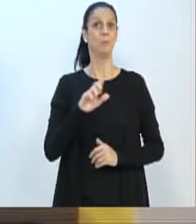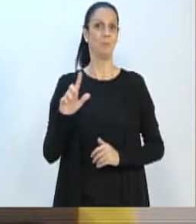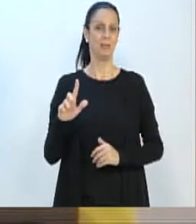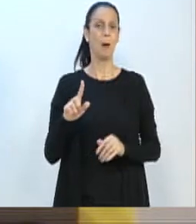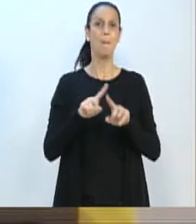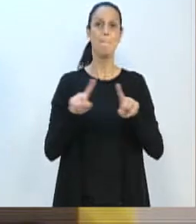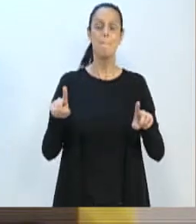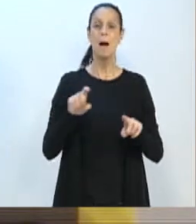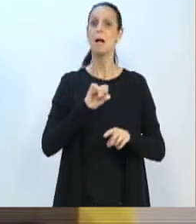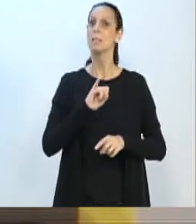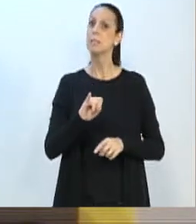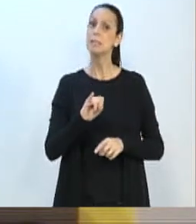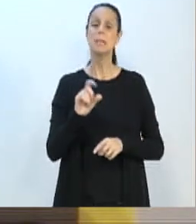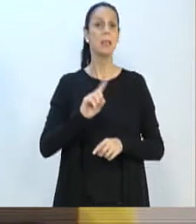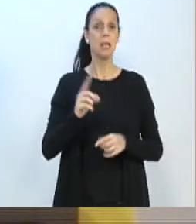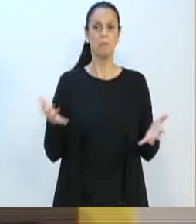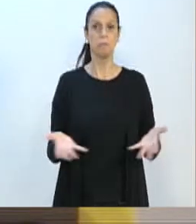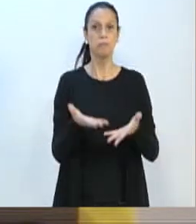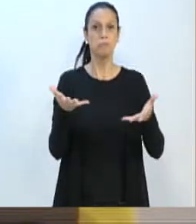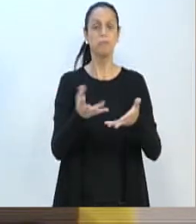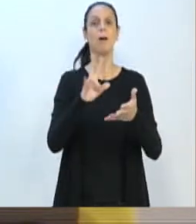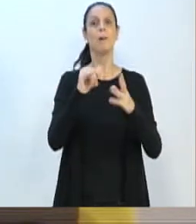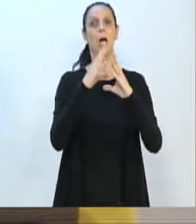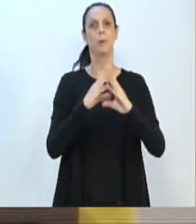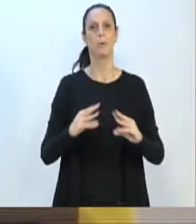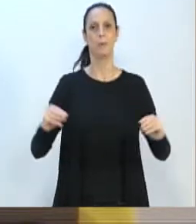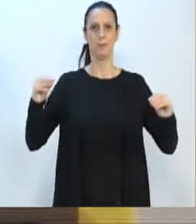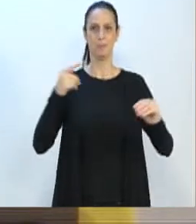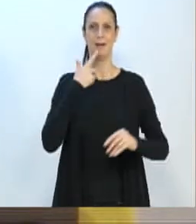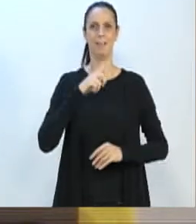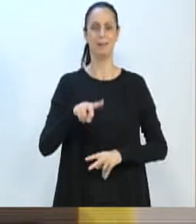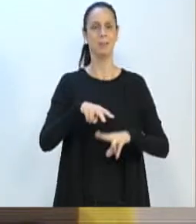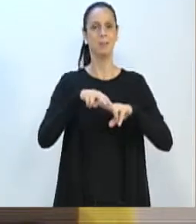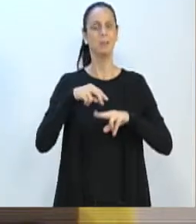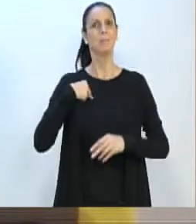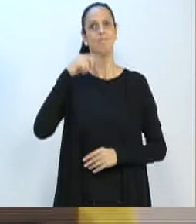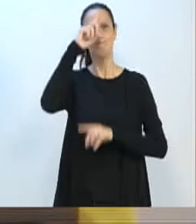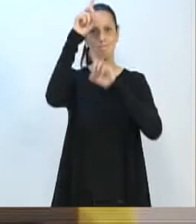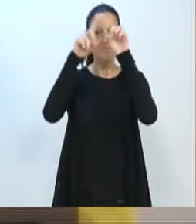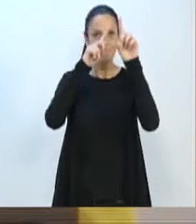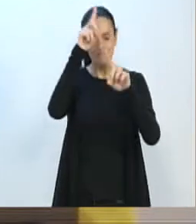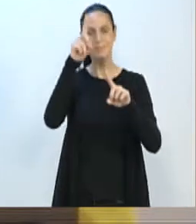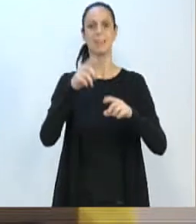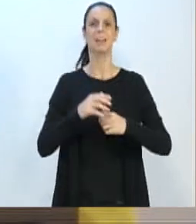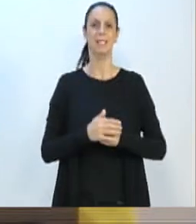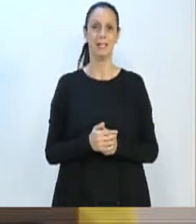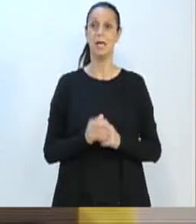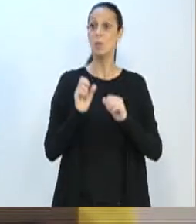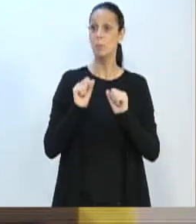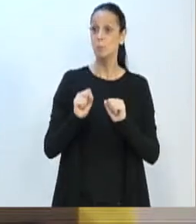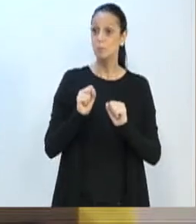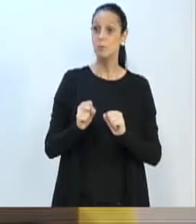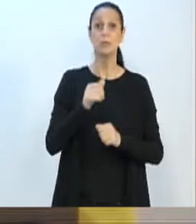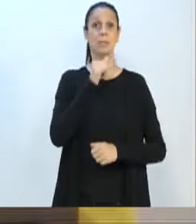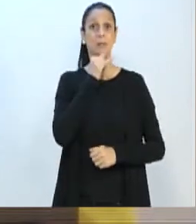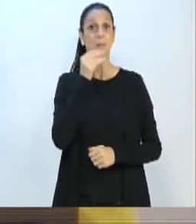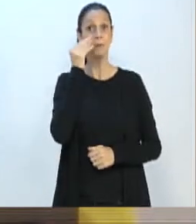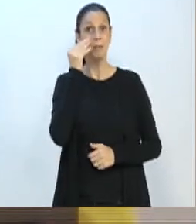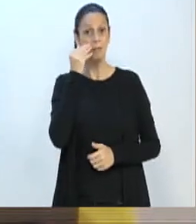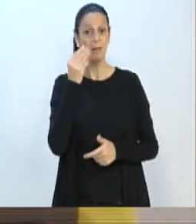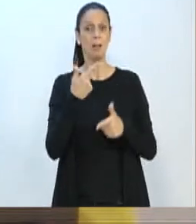avançam em idade. Então, isso que me veio a ideia de Por que não equacionar o problema legal? Por que